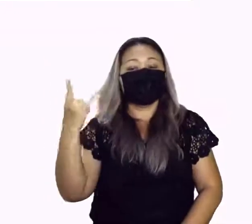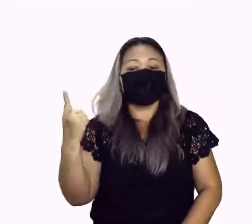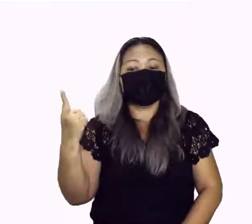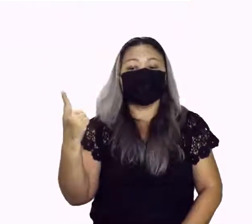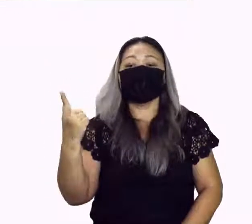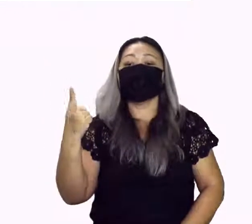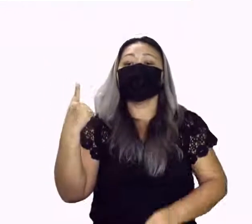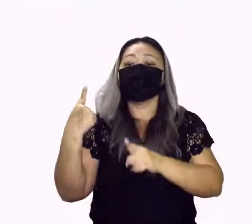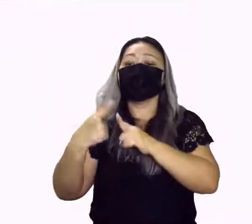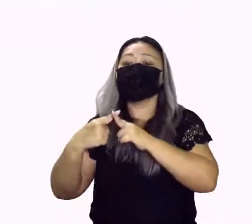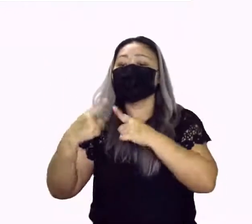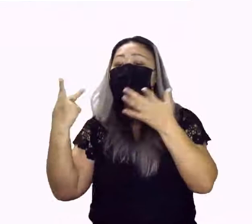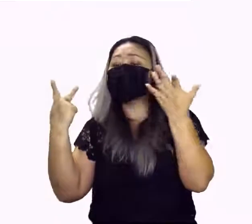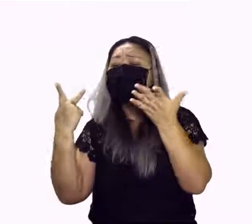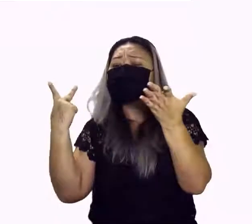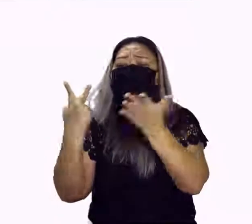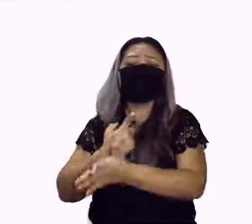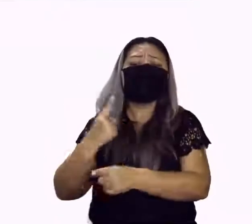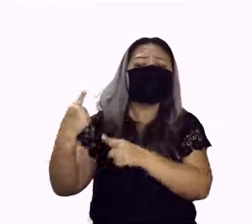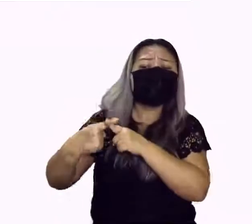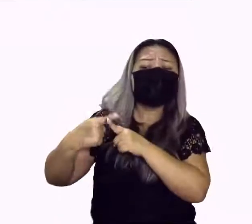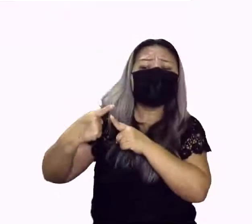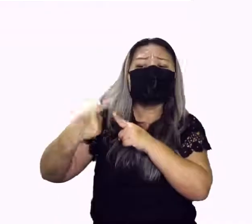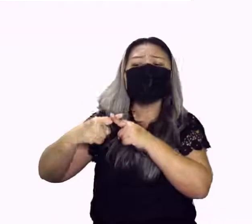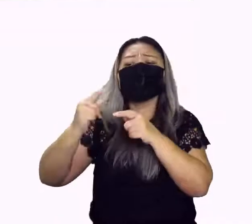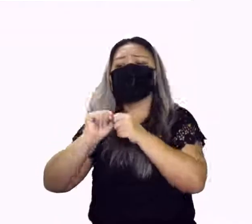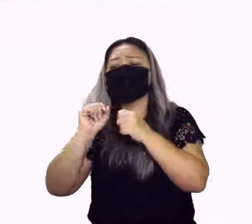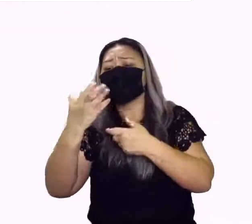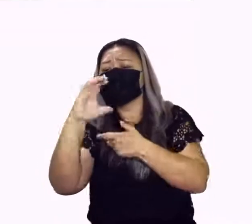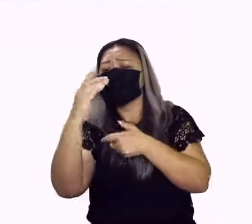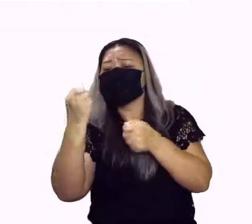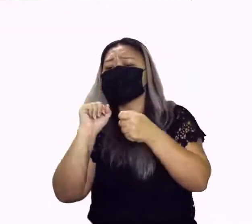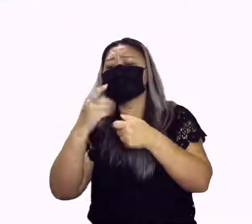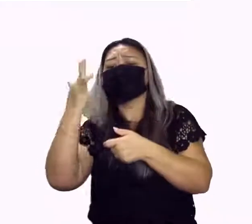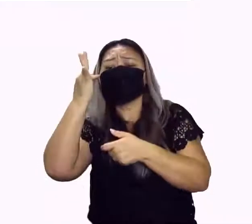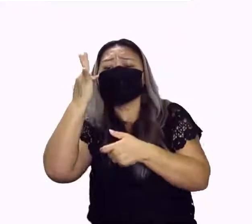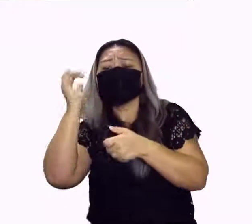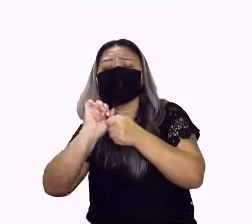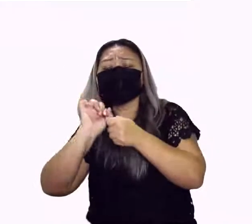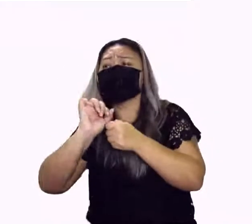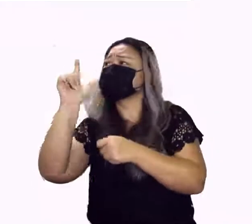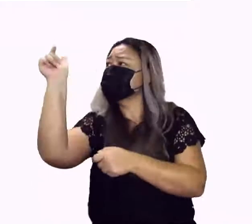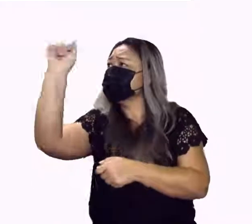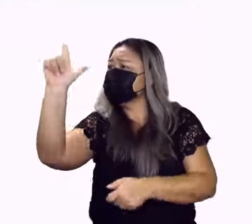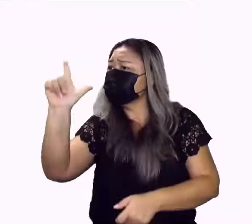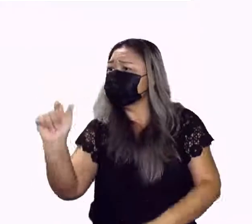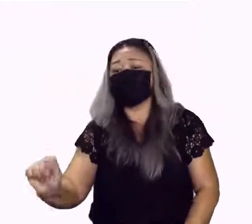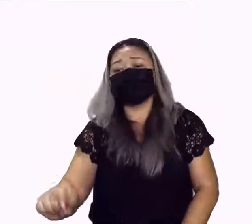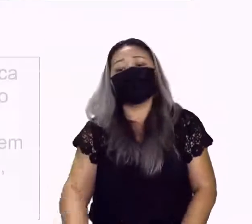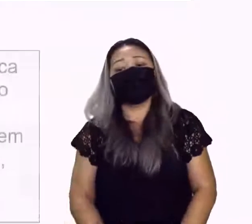ver as causas do raio, cientificamente ou filosoficamente, as causas dos raios.